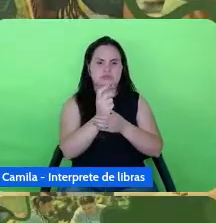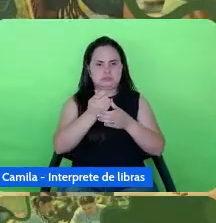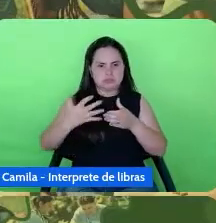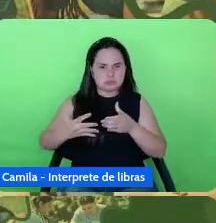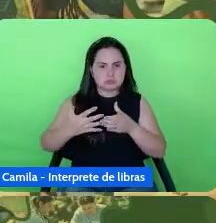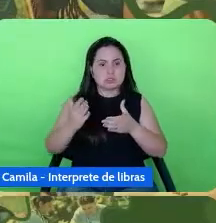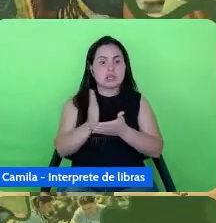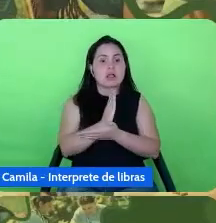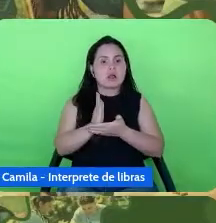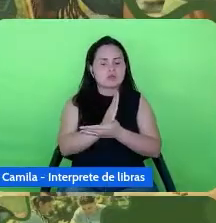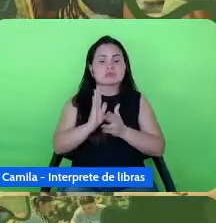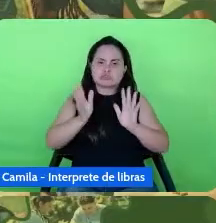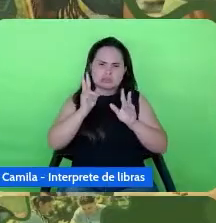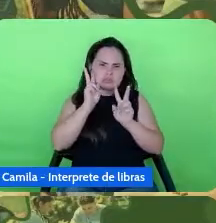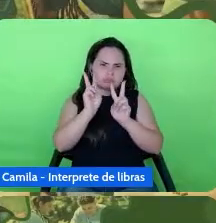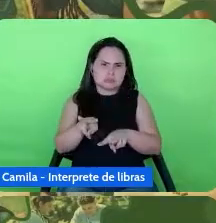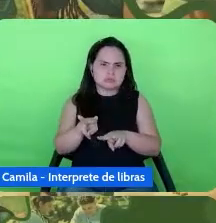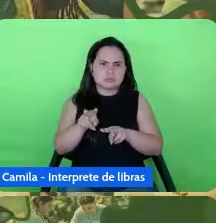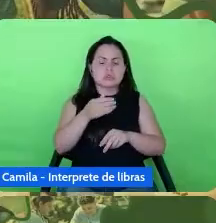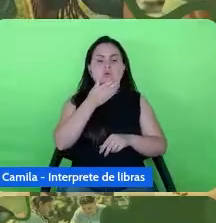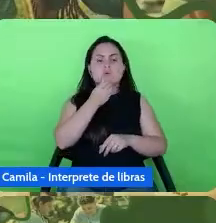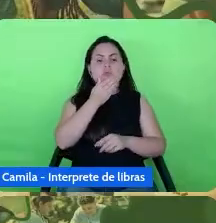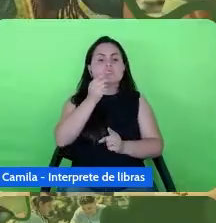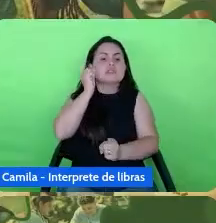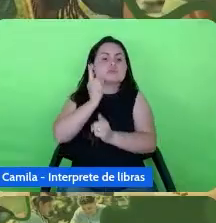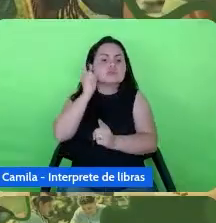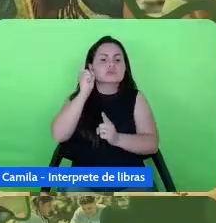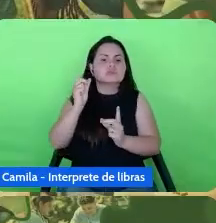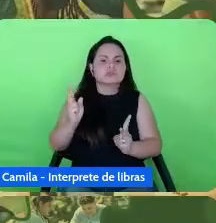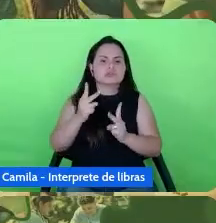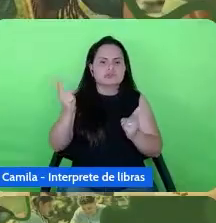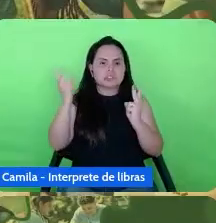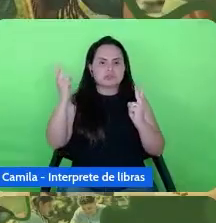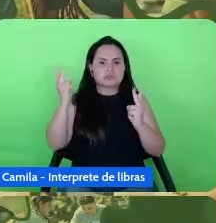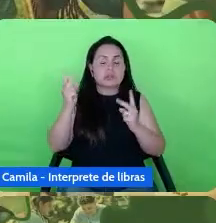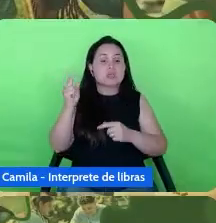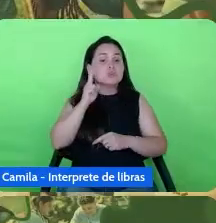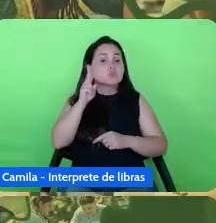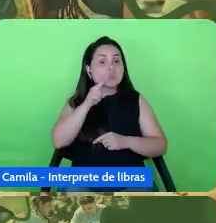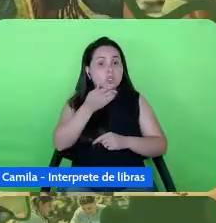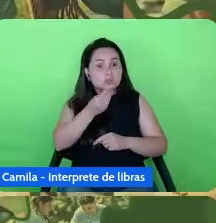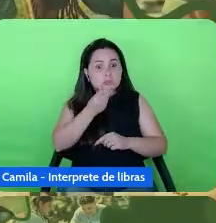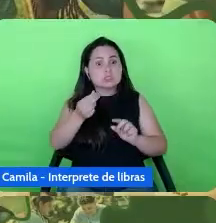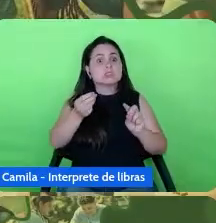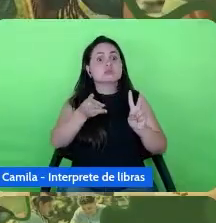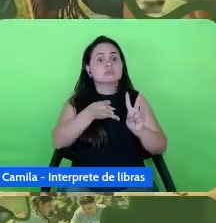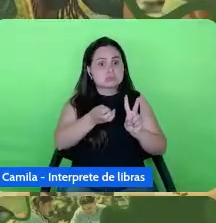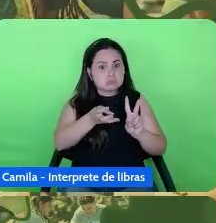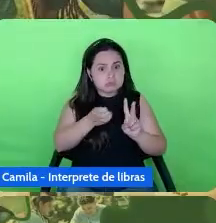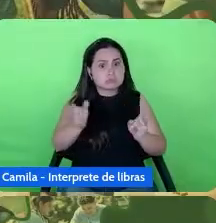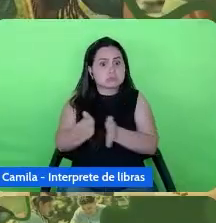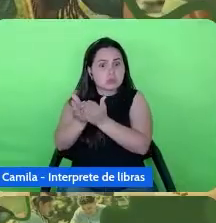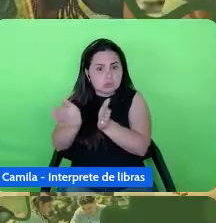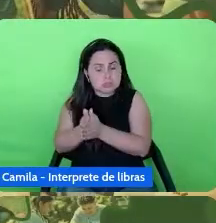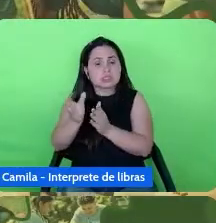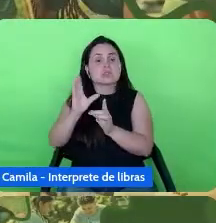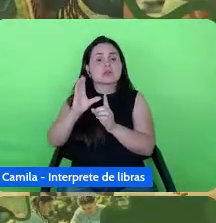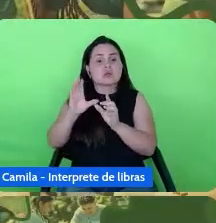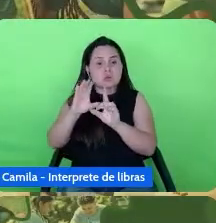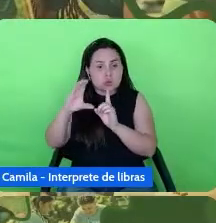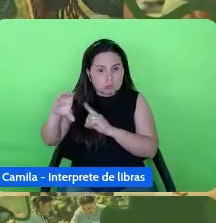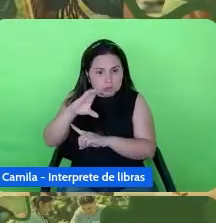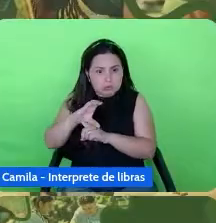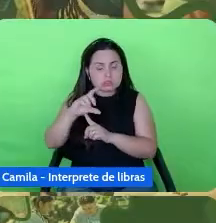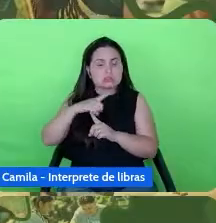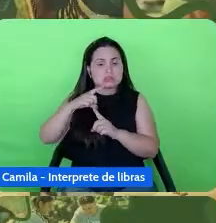e muitas já assistiram. O Menino que Descobriu o Vento. A história de um jovem africano pobre numa comunidade atravessada